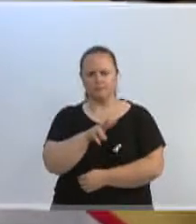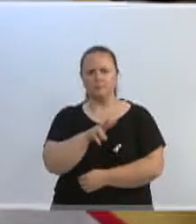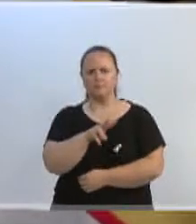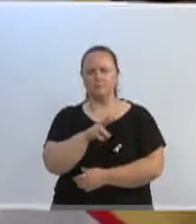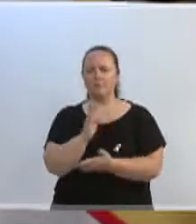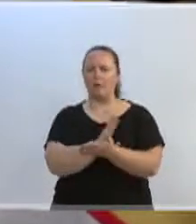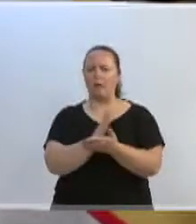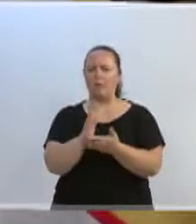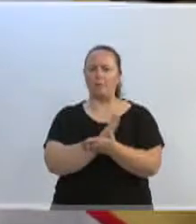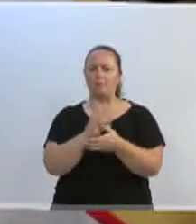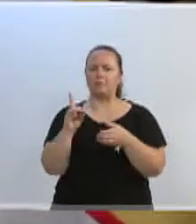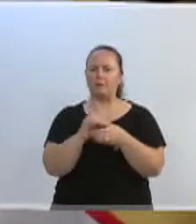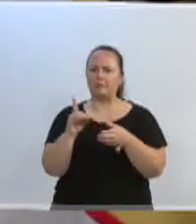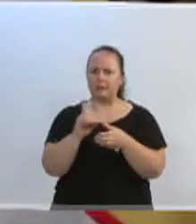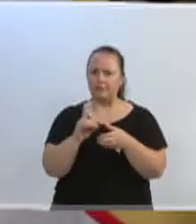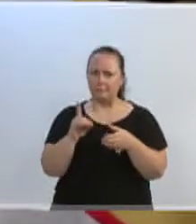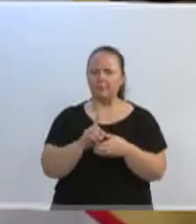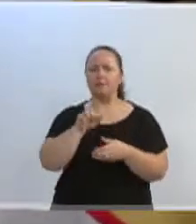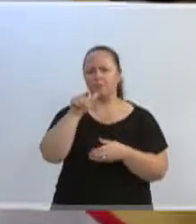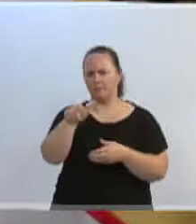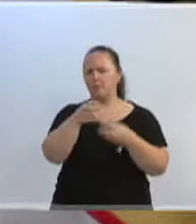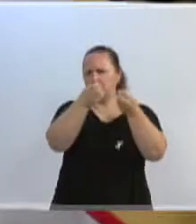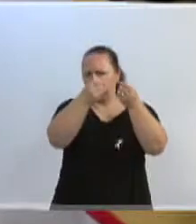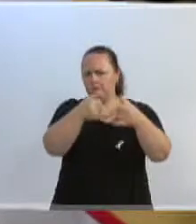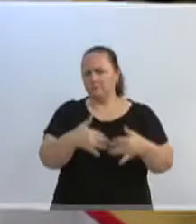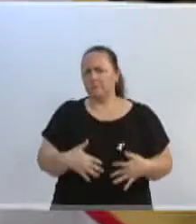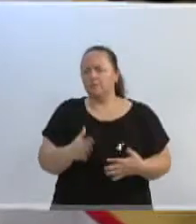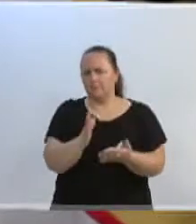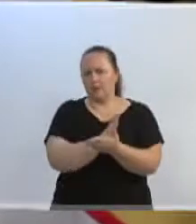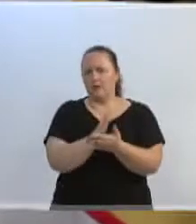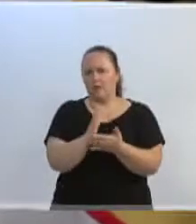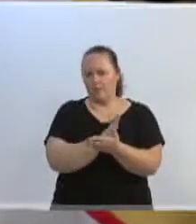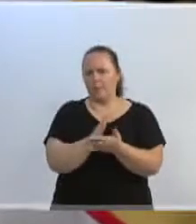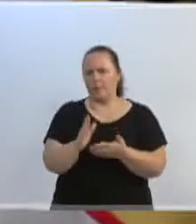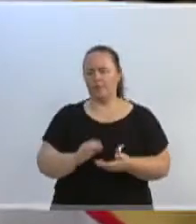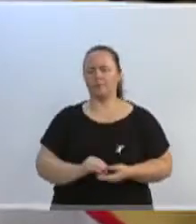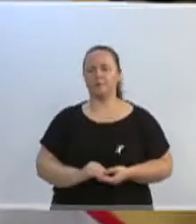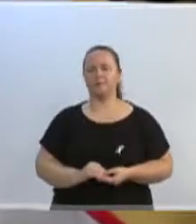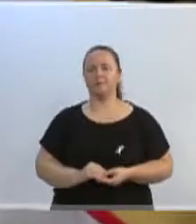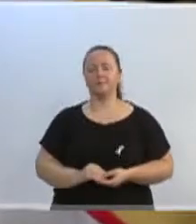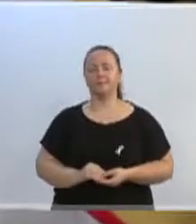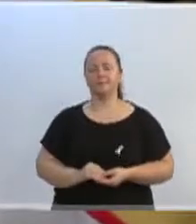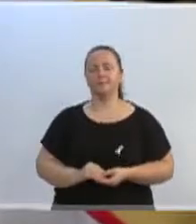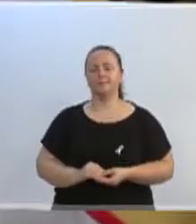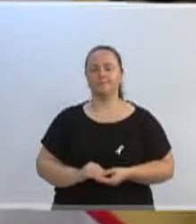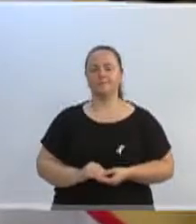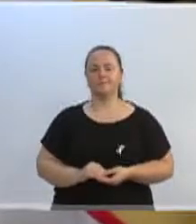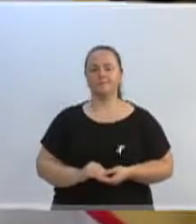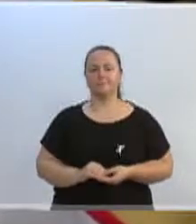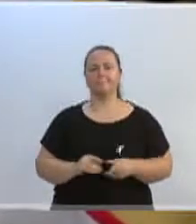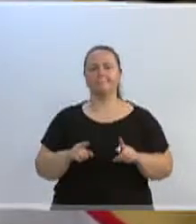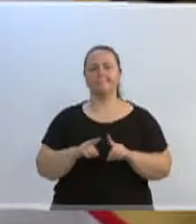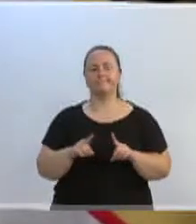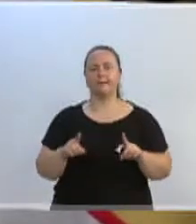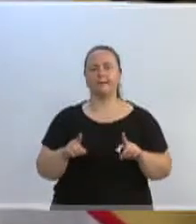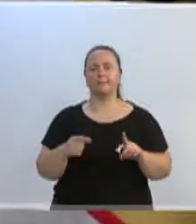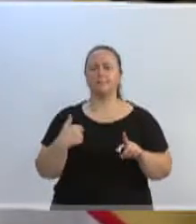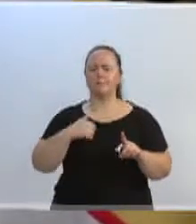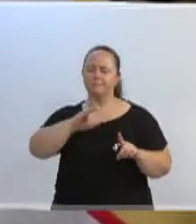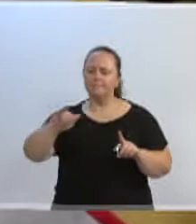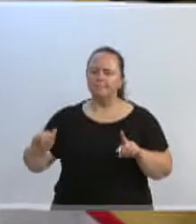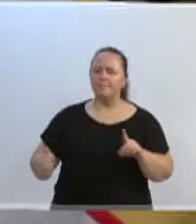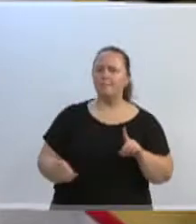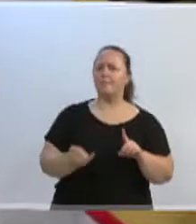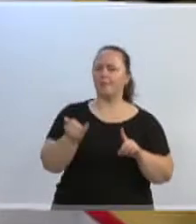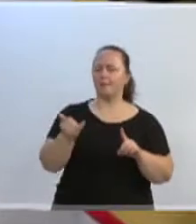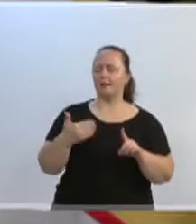muitos atendimentos, depois eu vou relatar alguns atendimentos, mas eu quero utilizar um gancho aqui que o